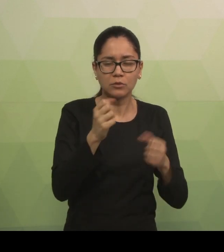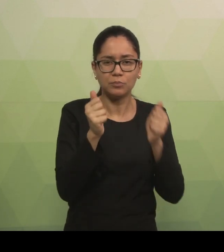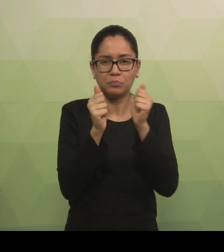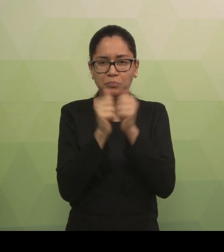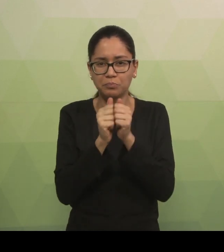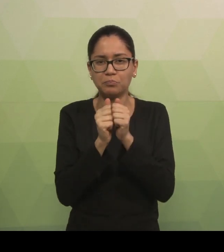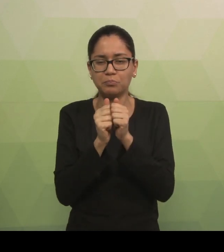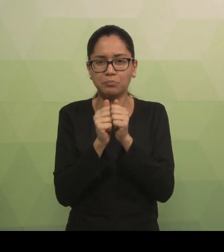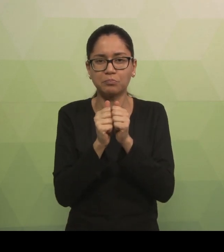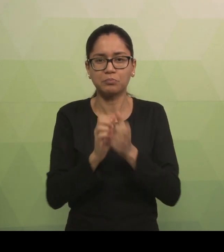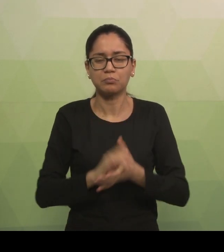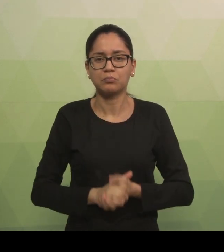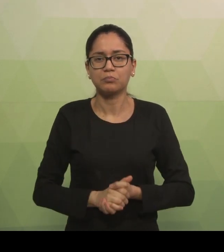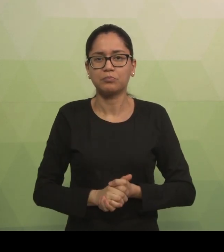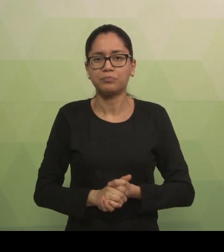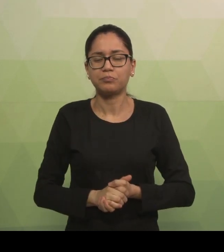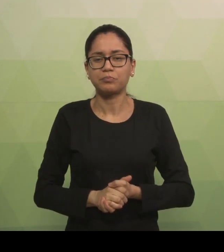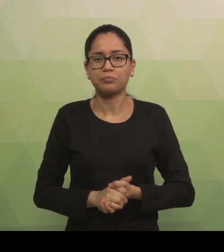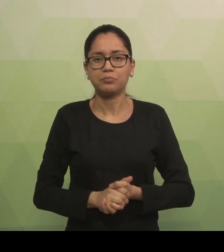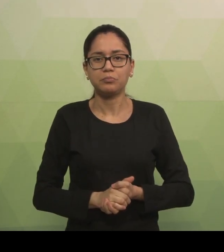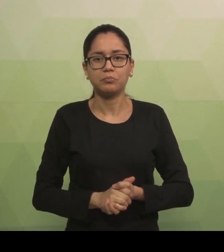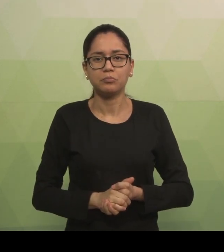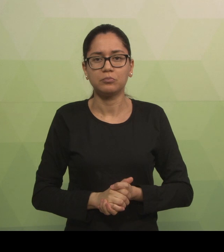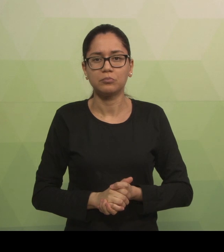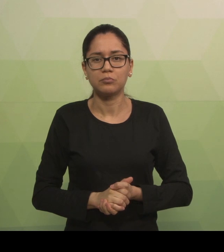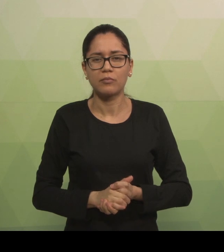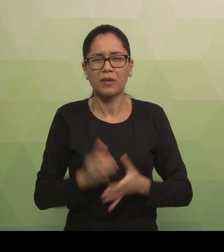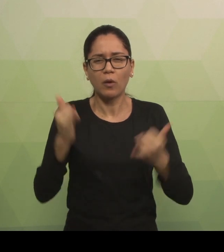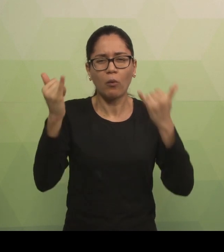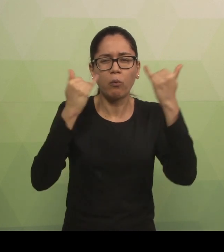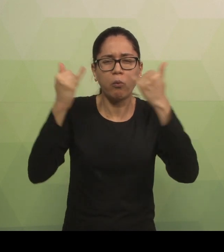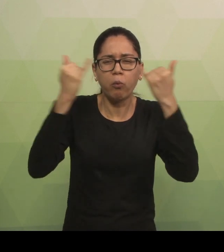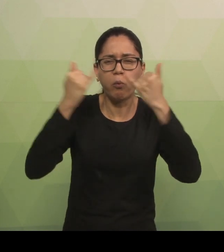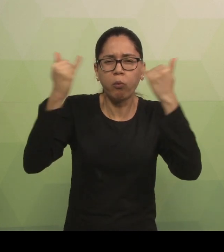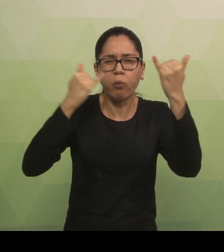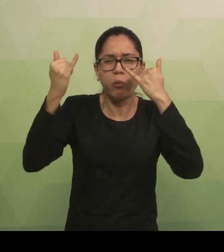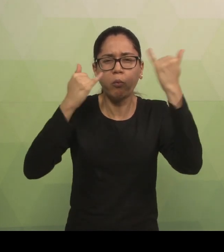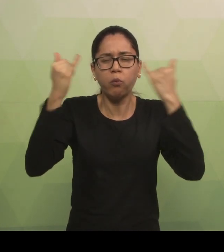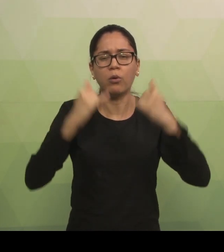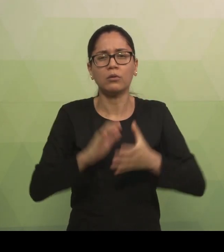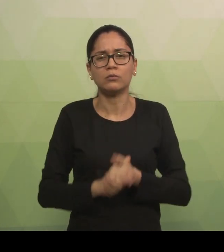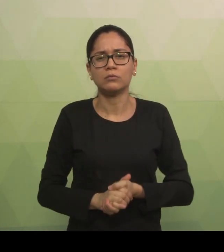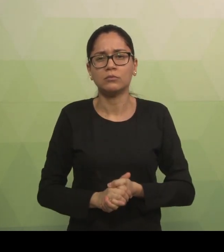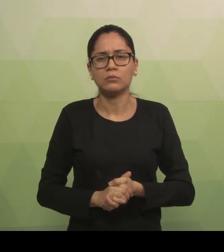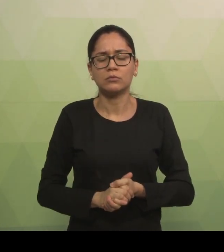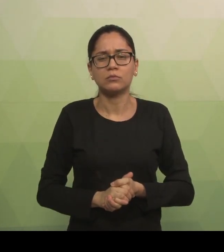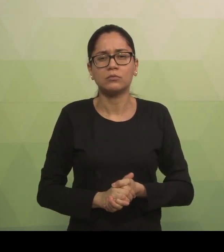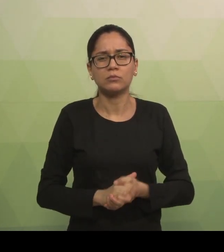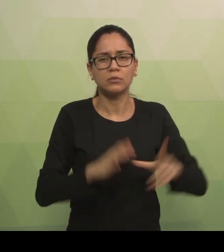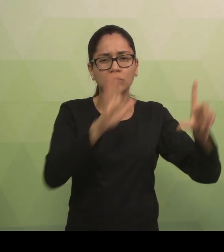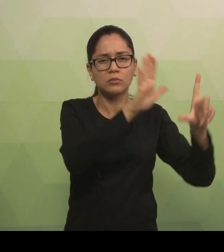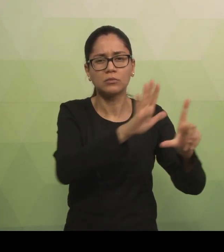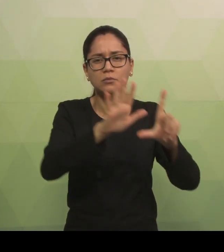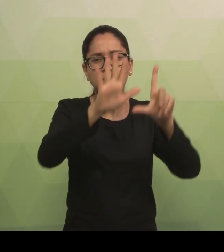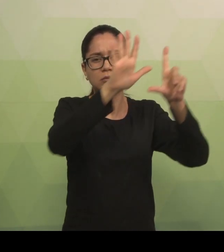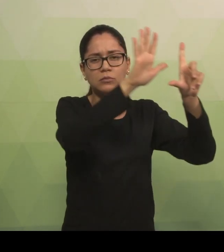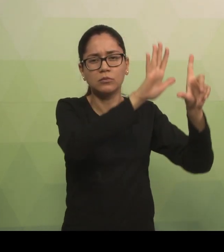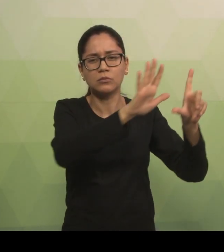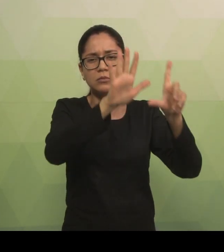marca, assunto, propósito ou solução. Geralmente trazem muitas informações, uma série de